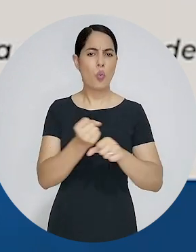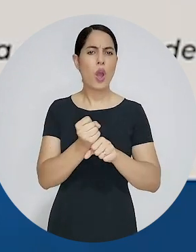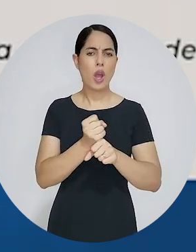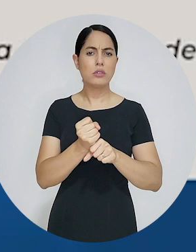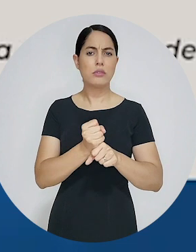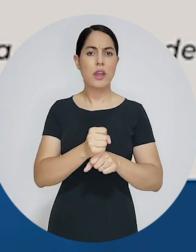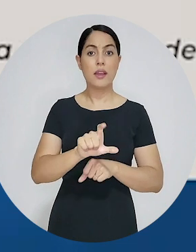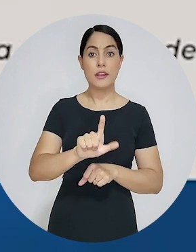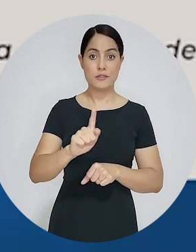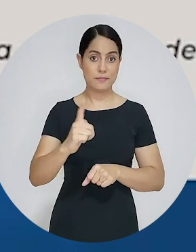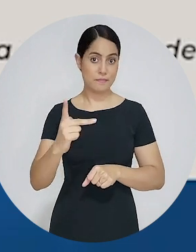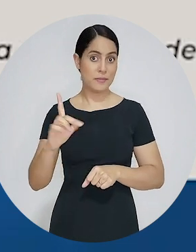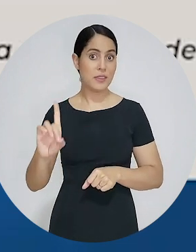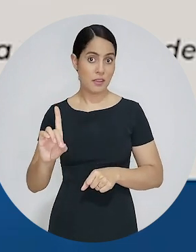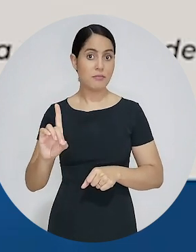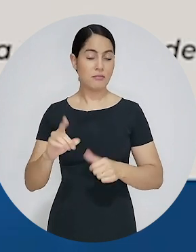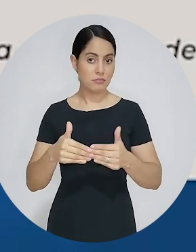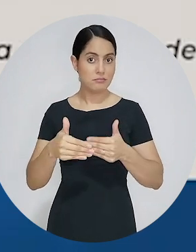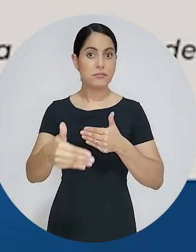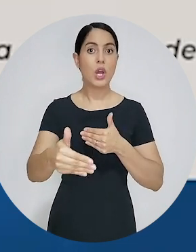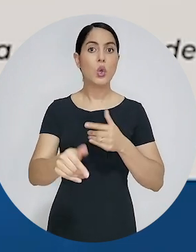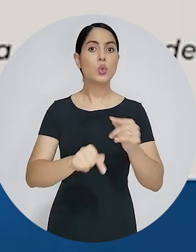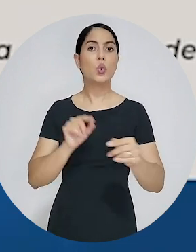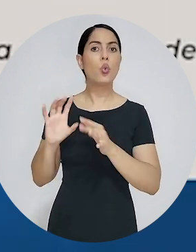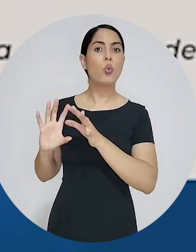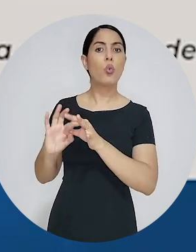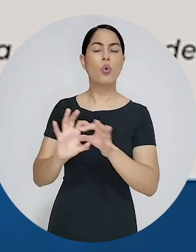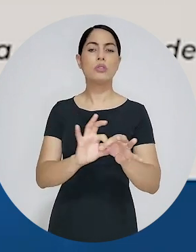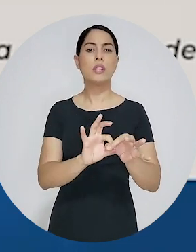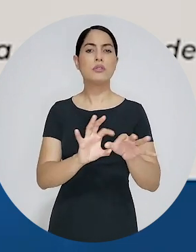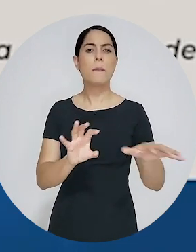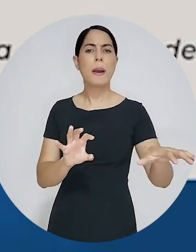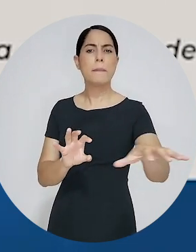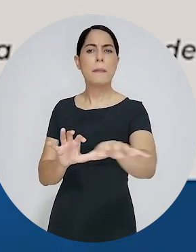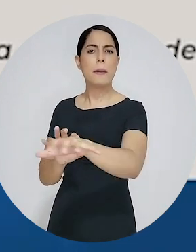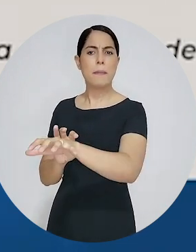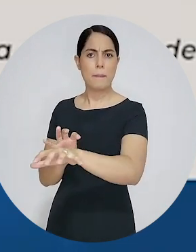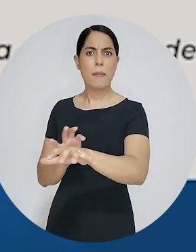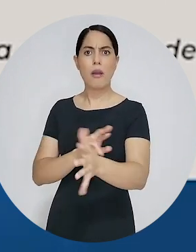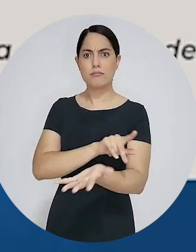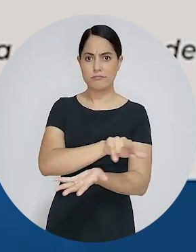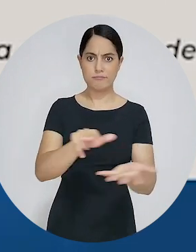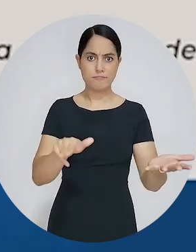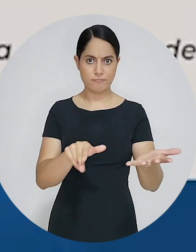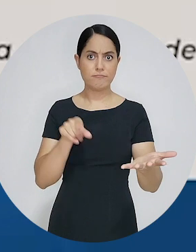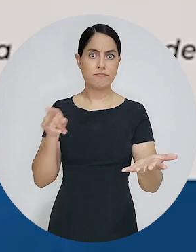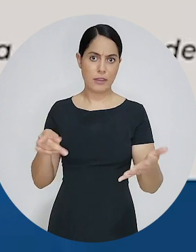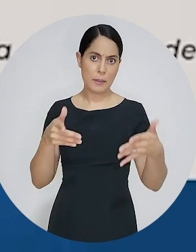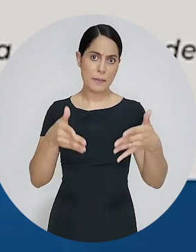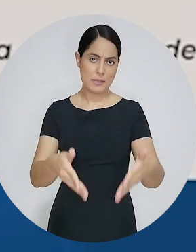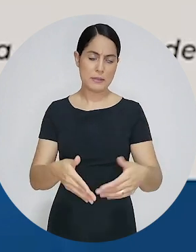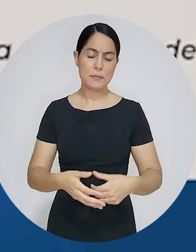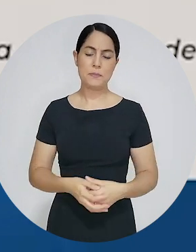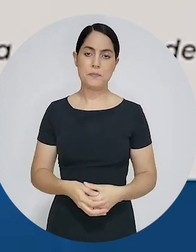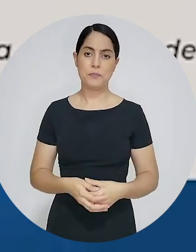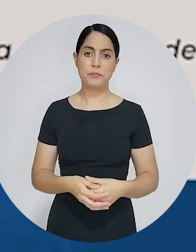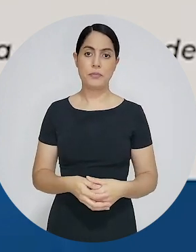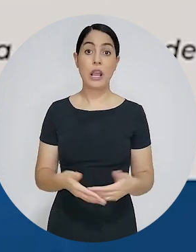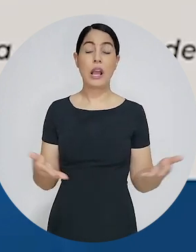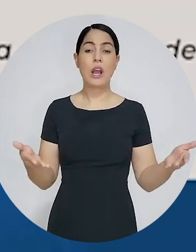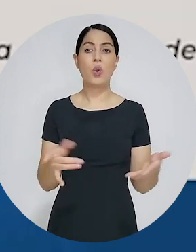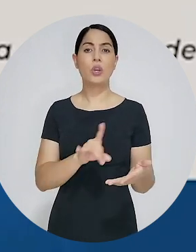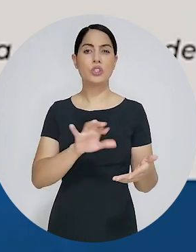Geral de Proteção de Dados, que tem essa aplicação aí, né, transversal em todos os setores, que ela está